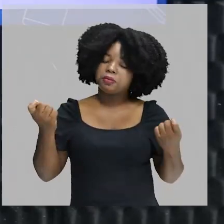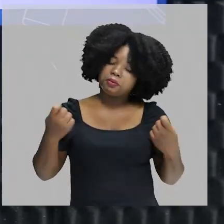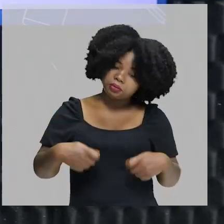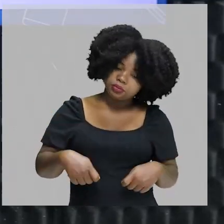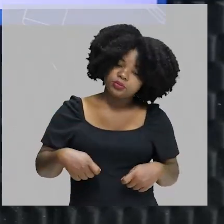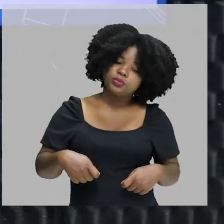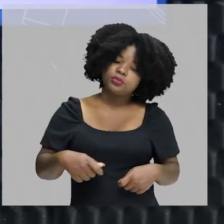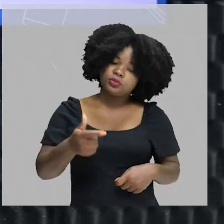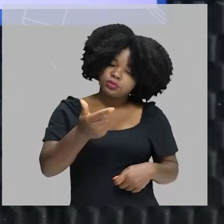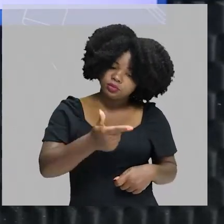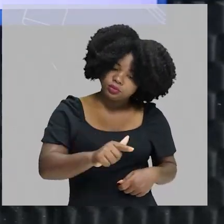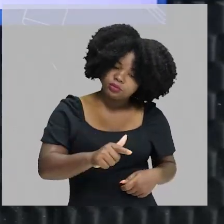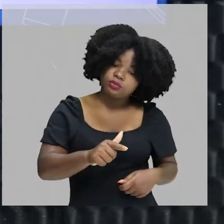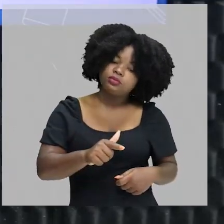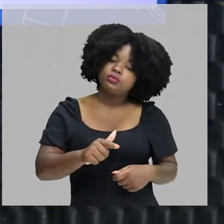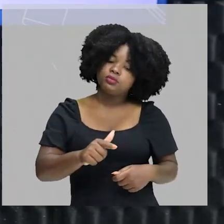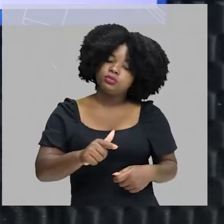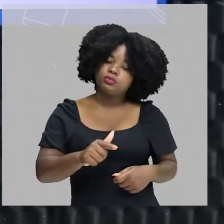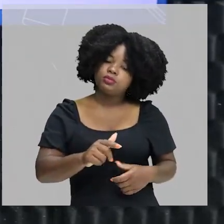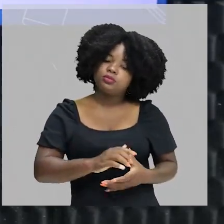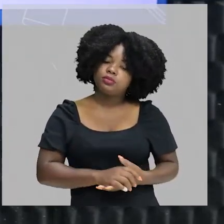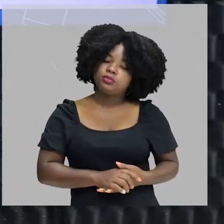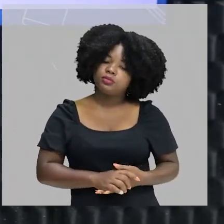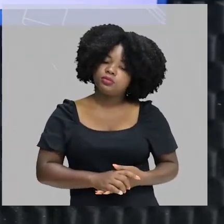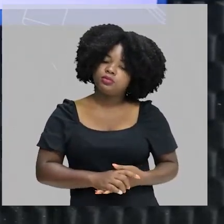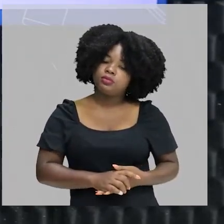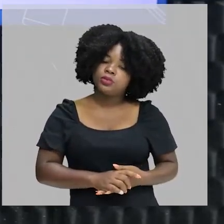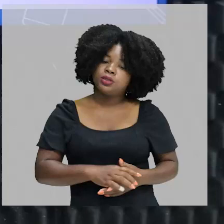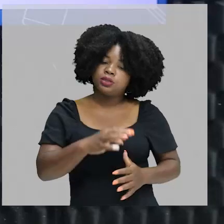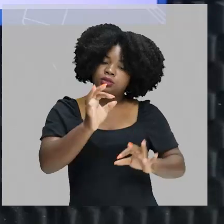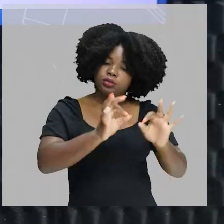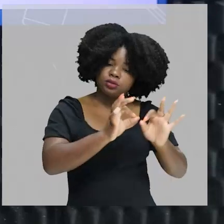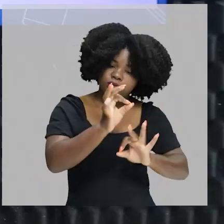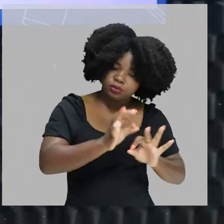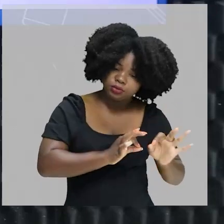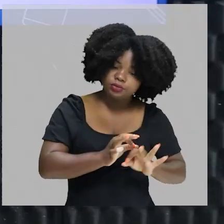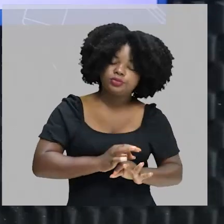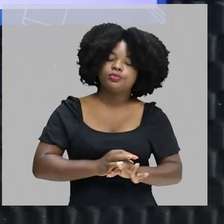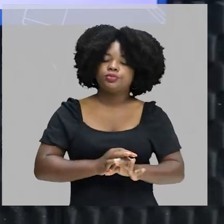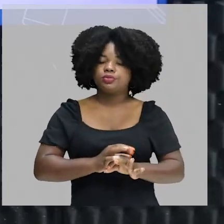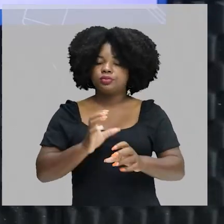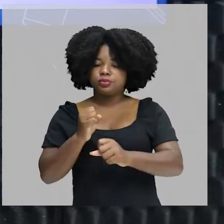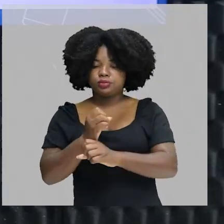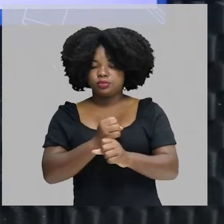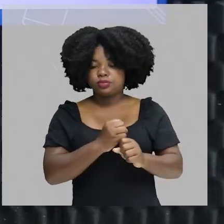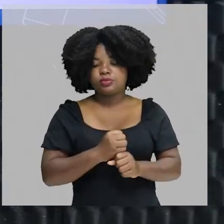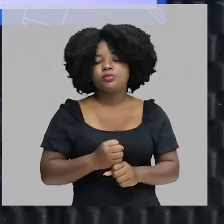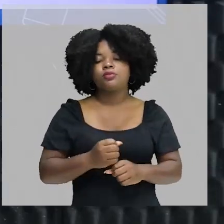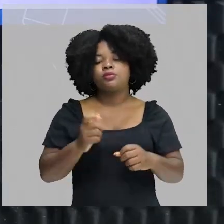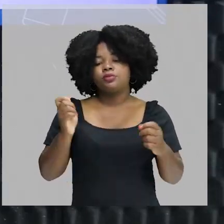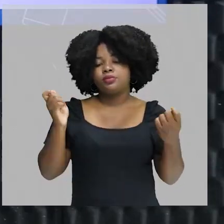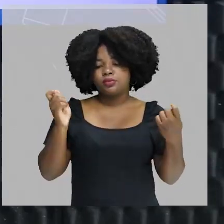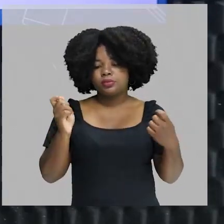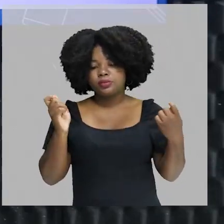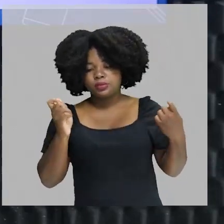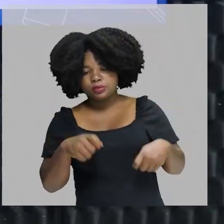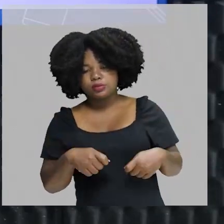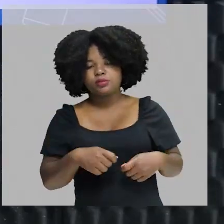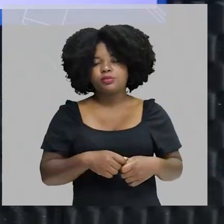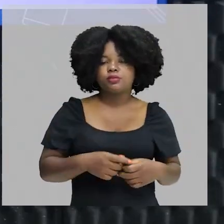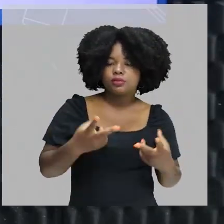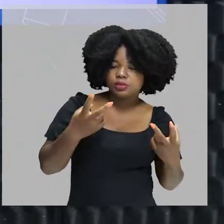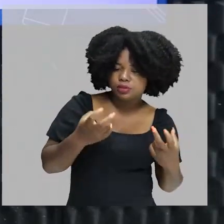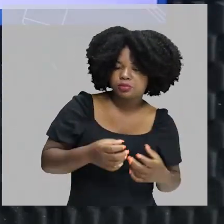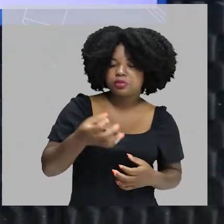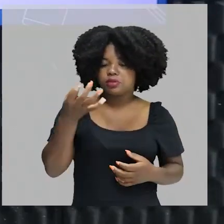pode repetir, certo? Esse cálculo, você pode refazer para ver se acertei. Ok, turminha?